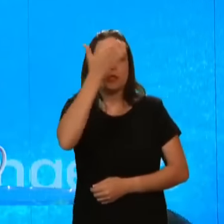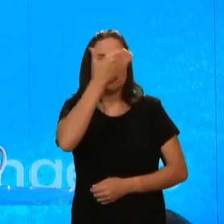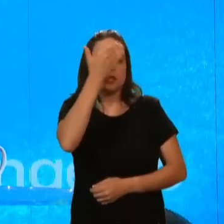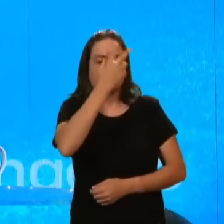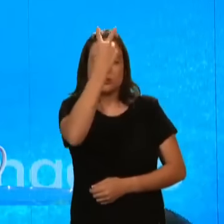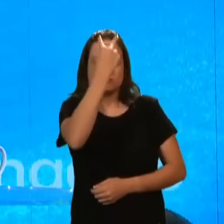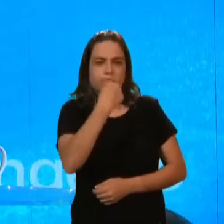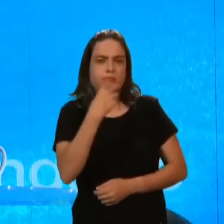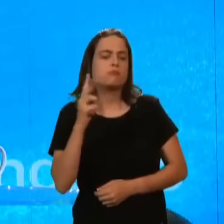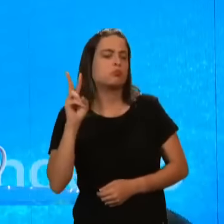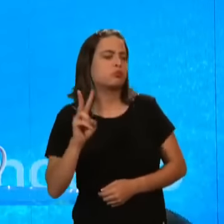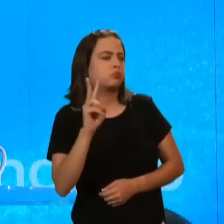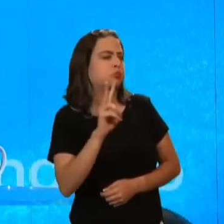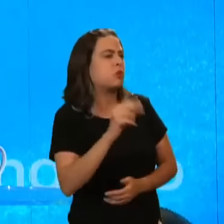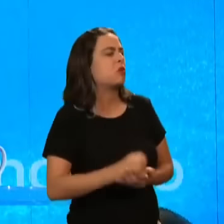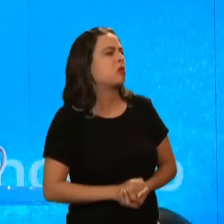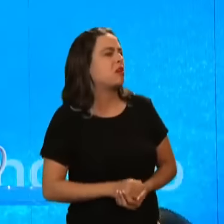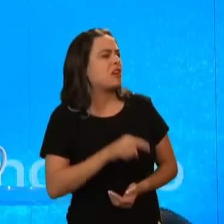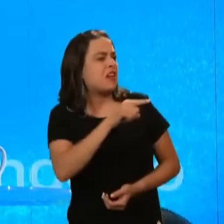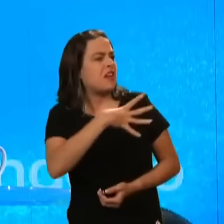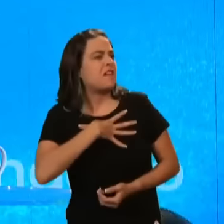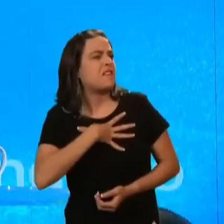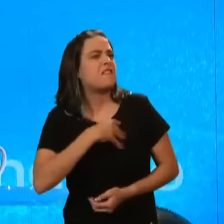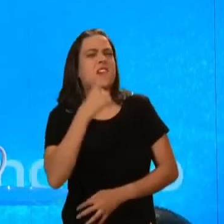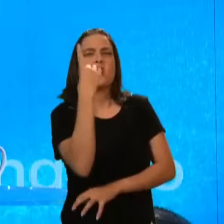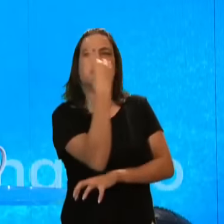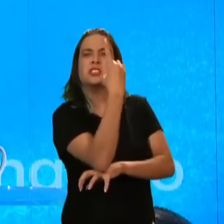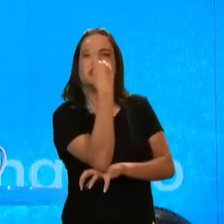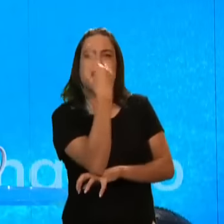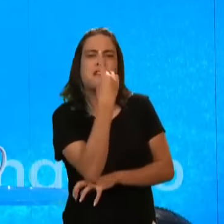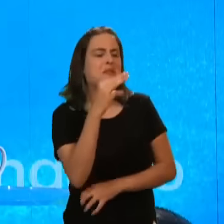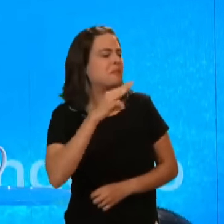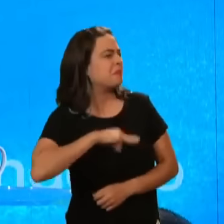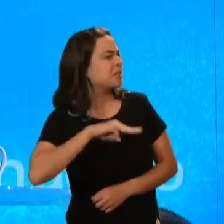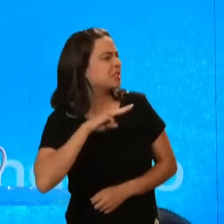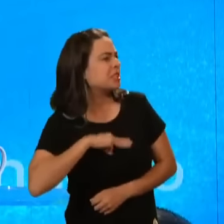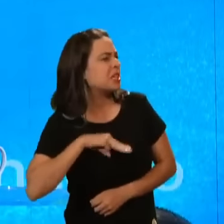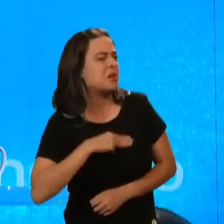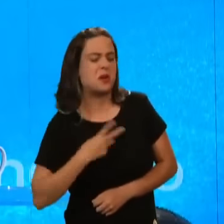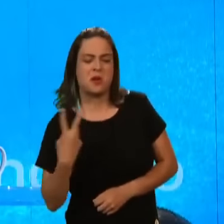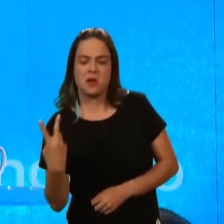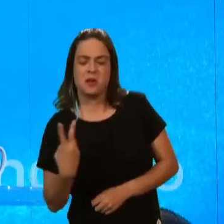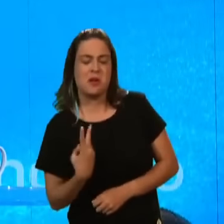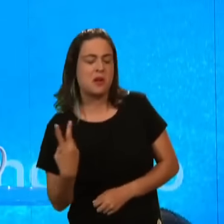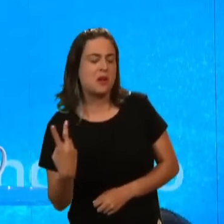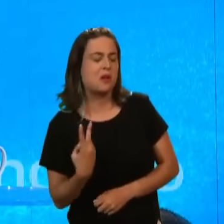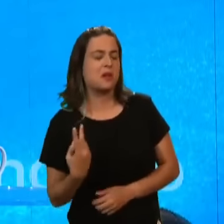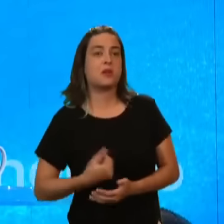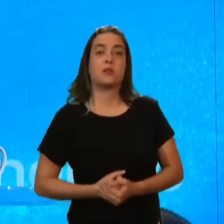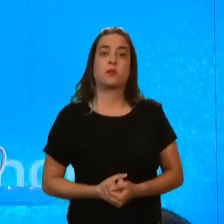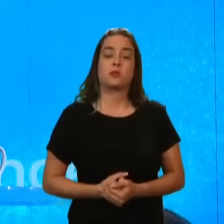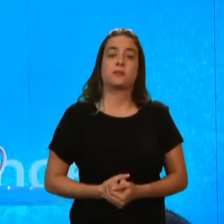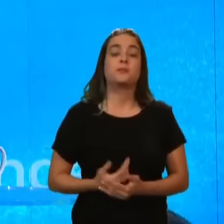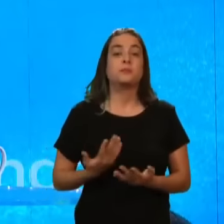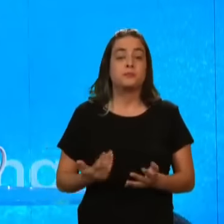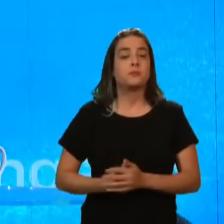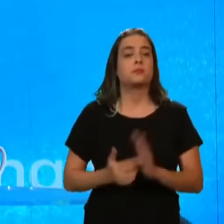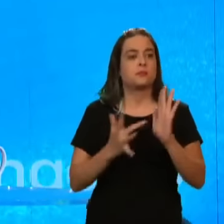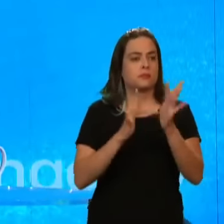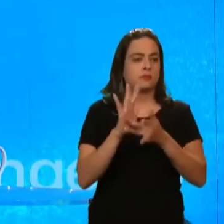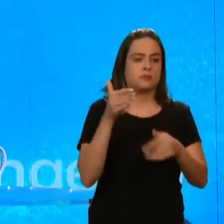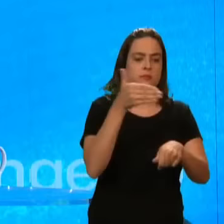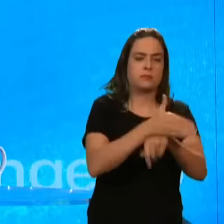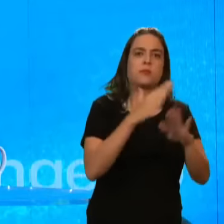clamando: Filho de Davi, tem misericórdia de nós. Entrando ele em casa, os cegos